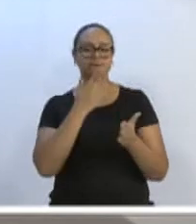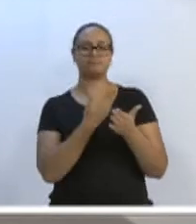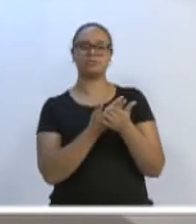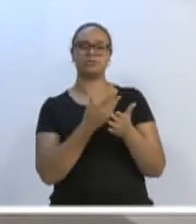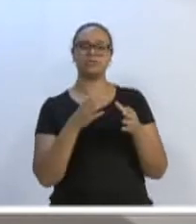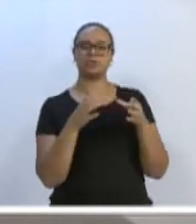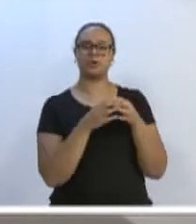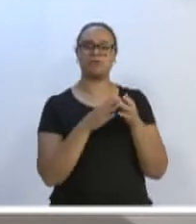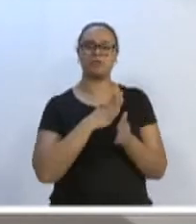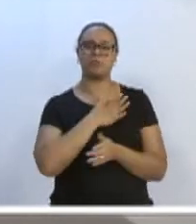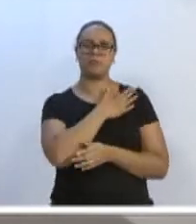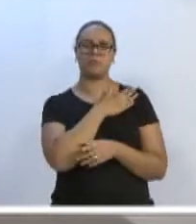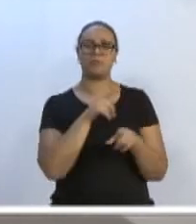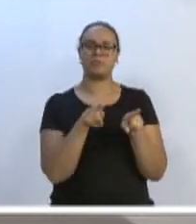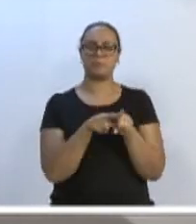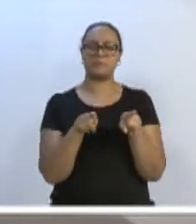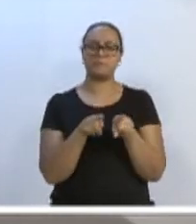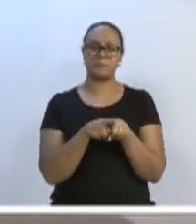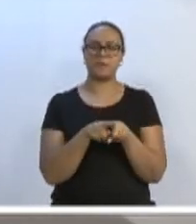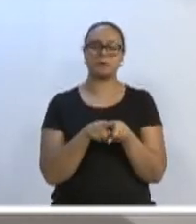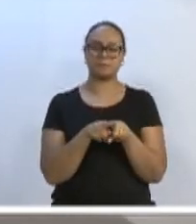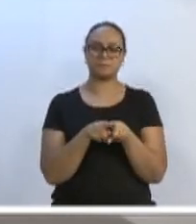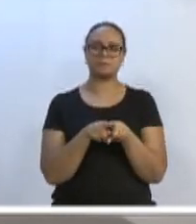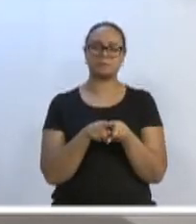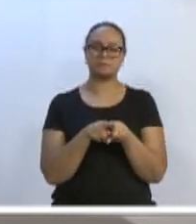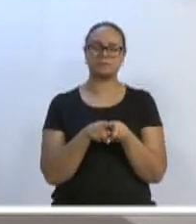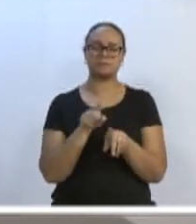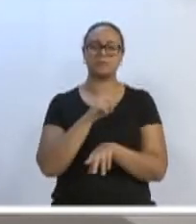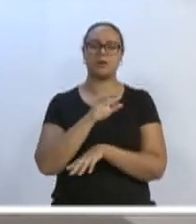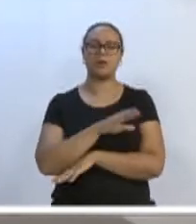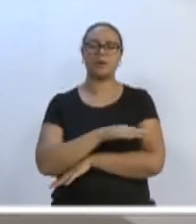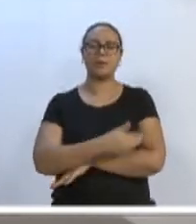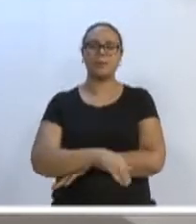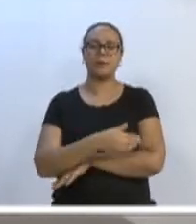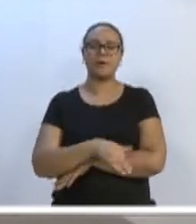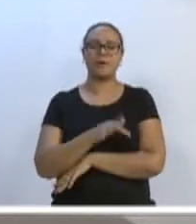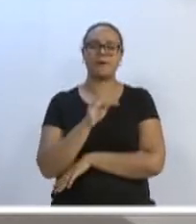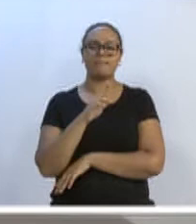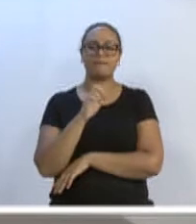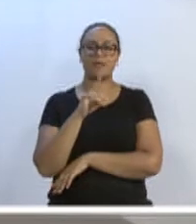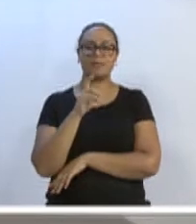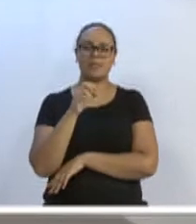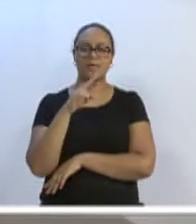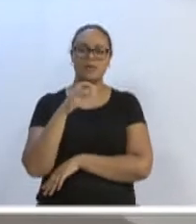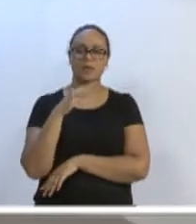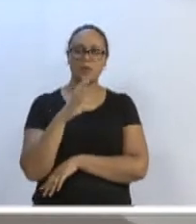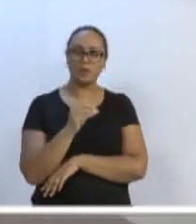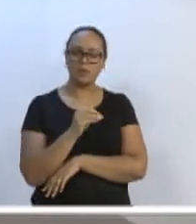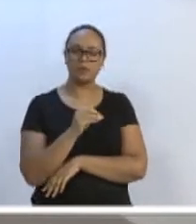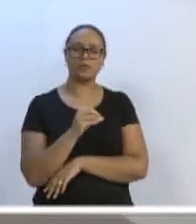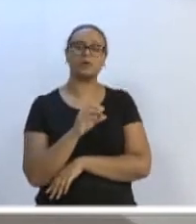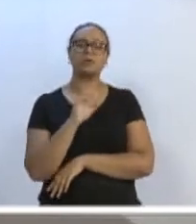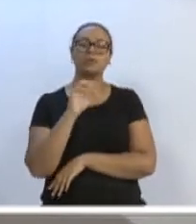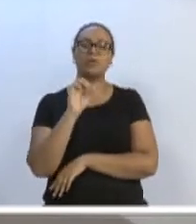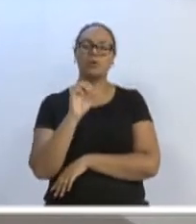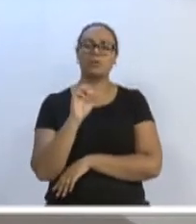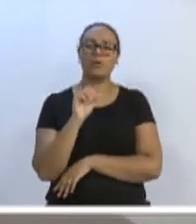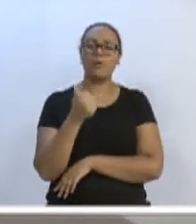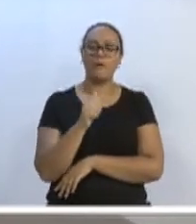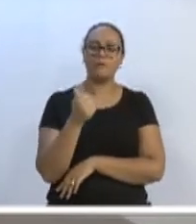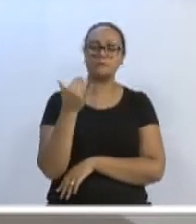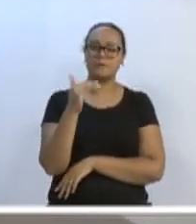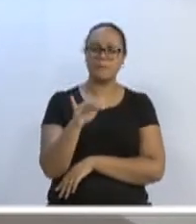e recuperem gripe a só às 13 30 também todos são convidados como também a rua